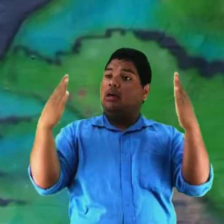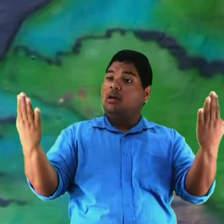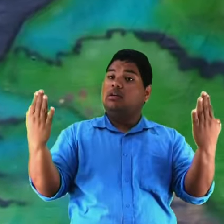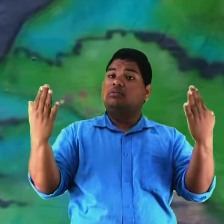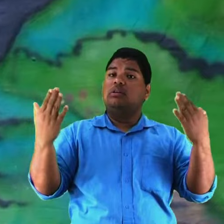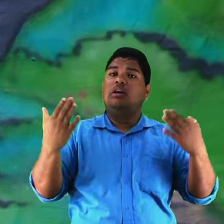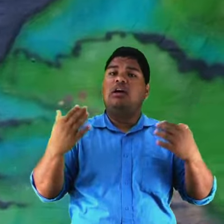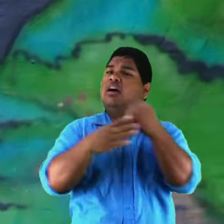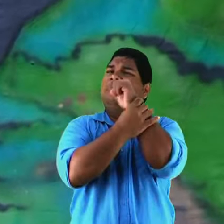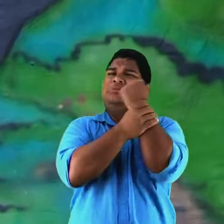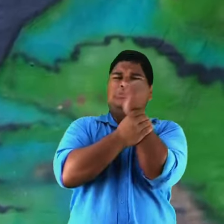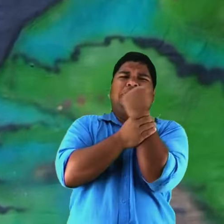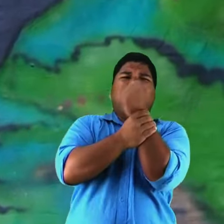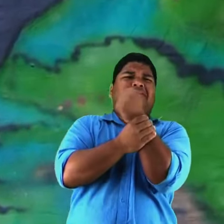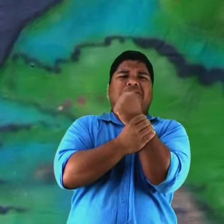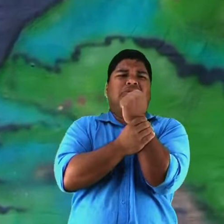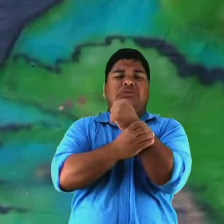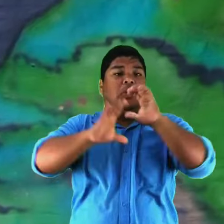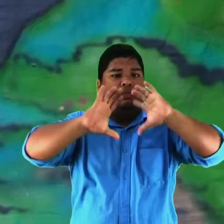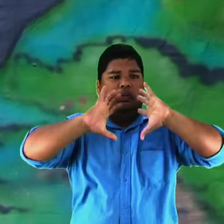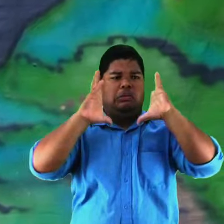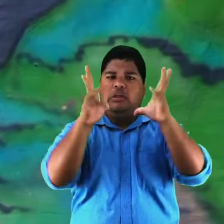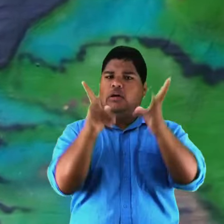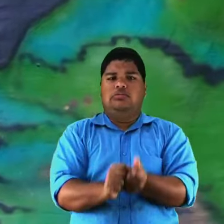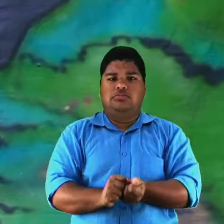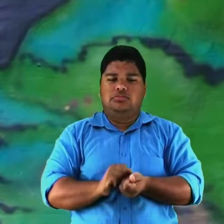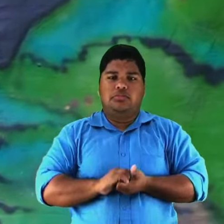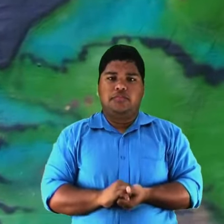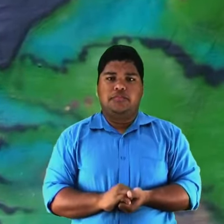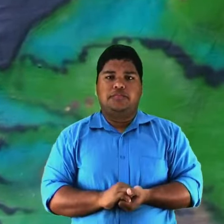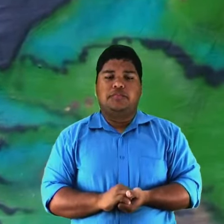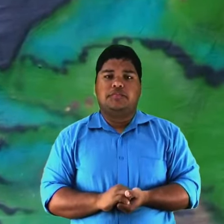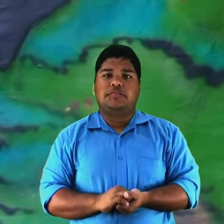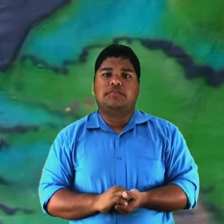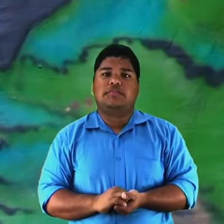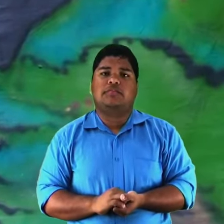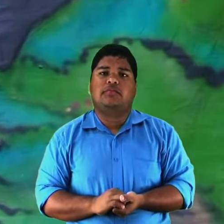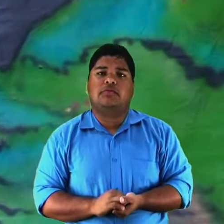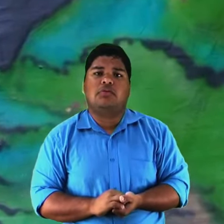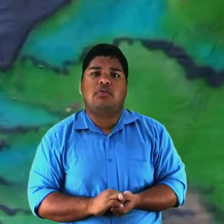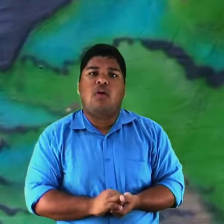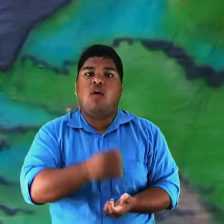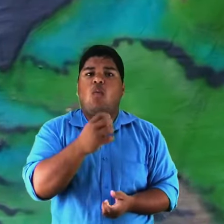Impressionante como 40 anos depois, nós estamos num caos